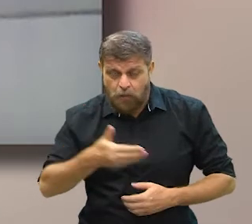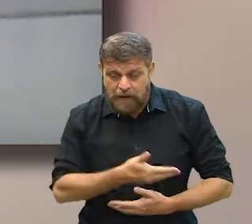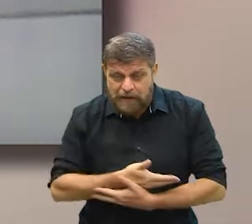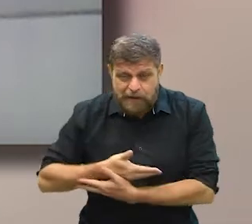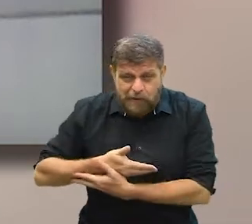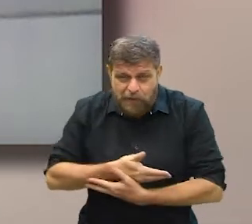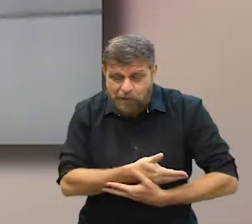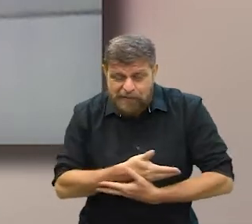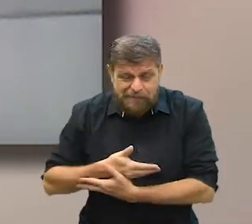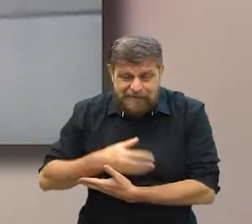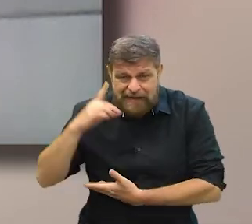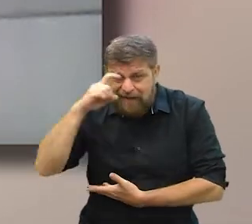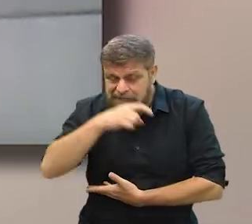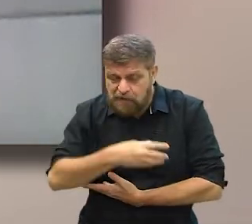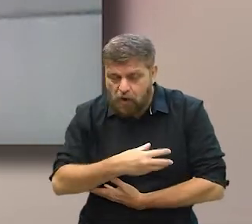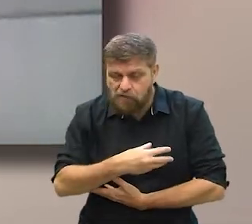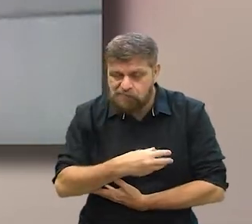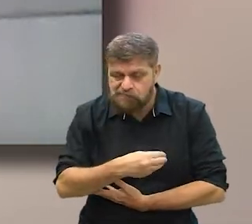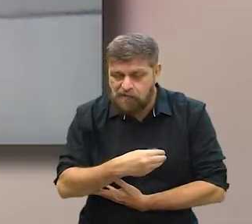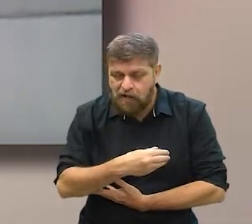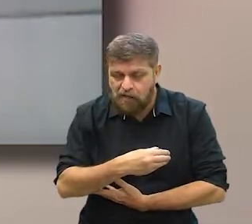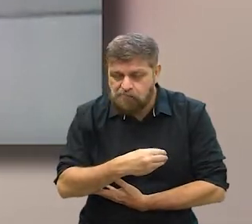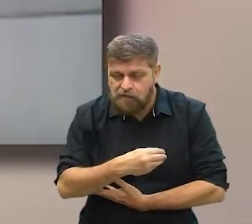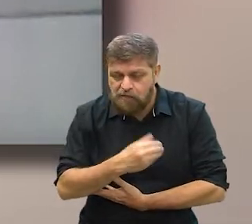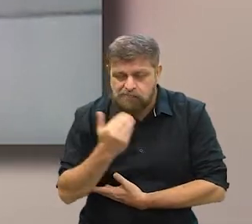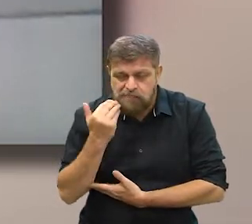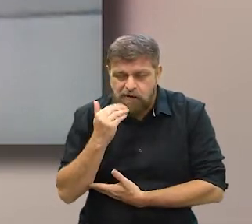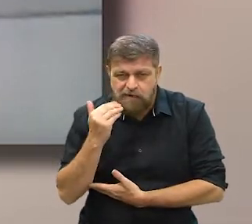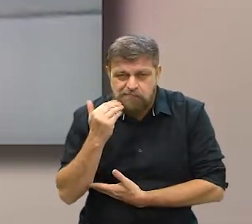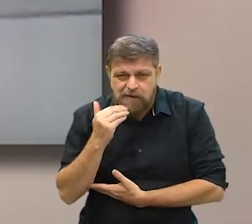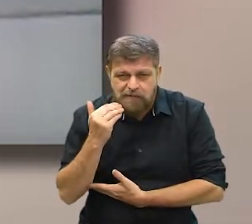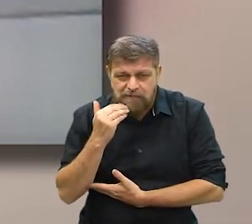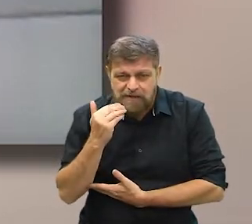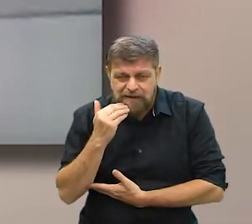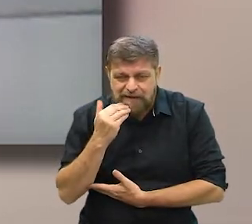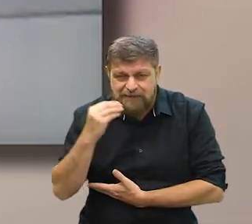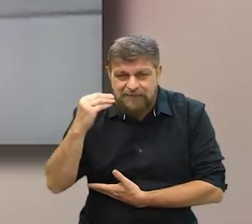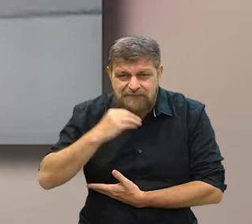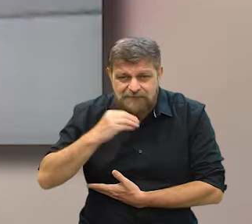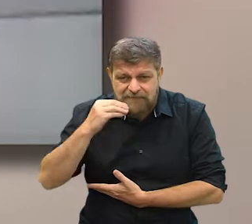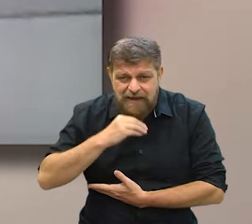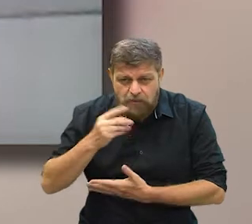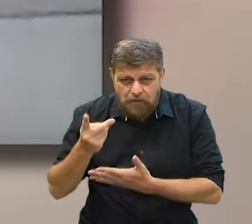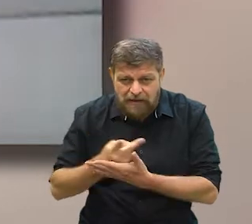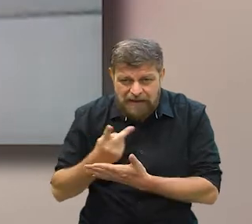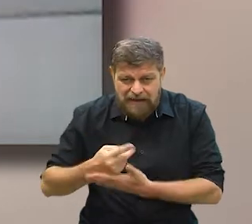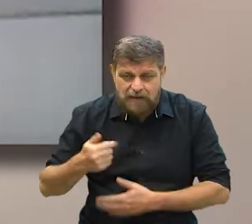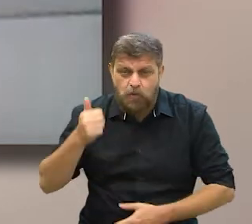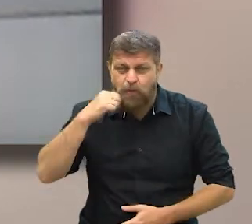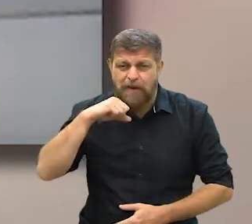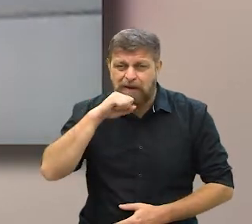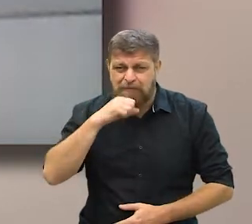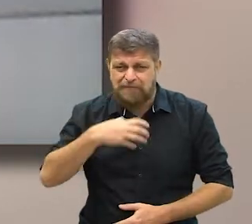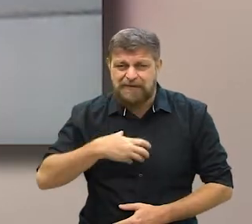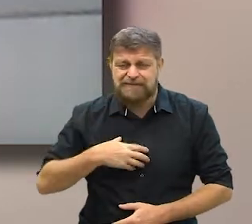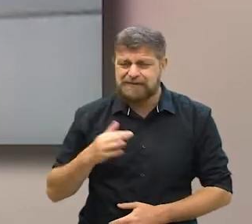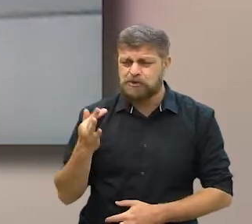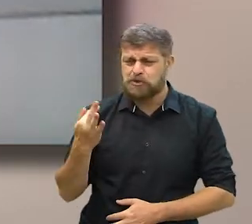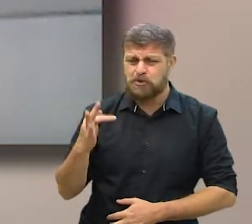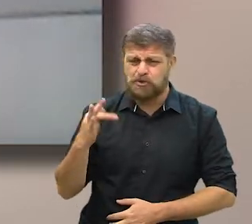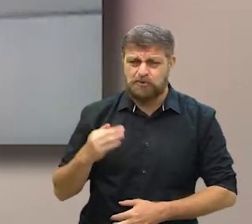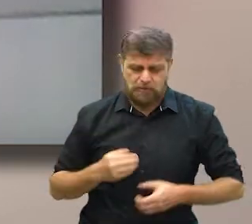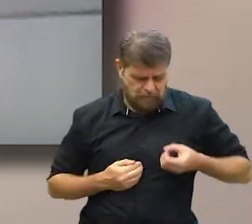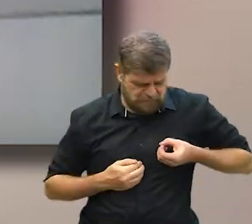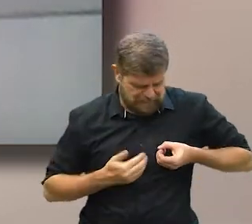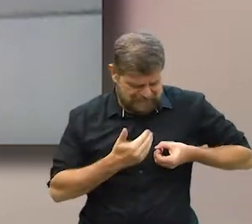Agora, quando o bebê tem dificuldade para pegar o mamilo, ou quando ele pega errado e a mãe sente